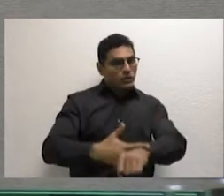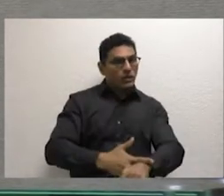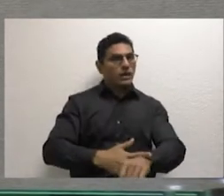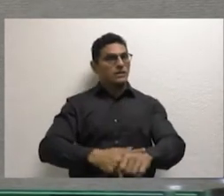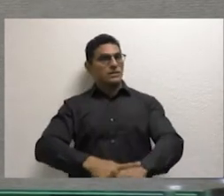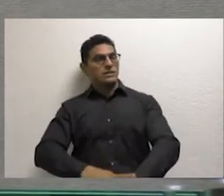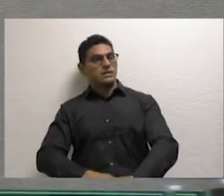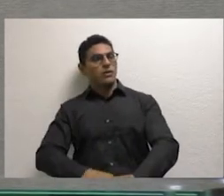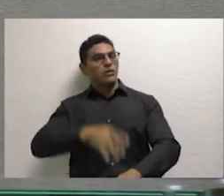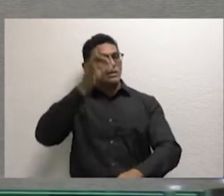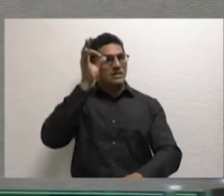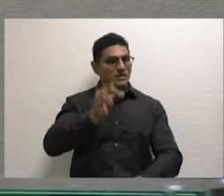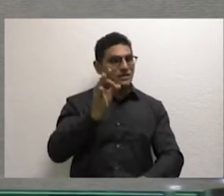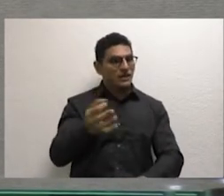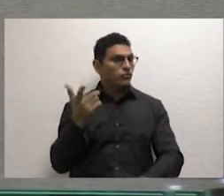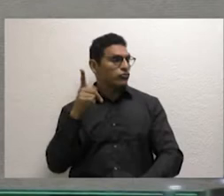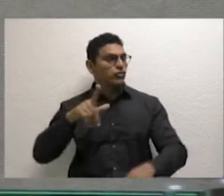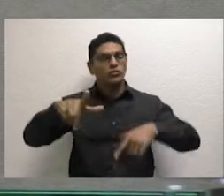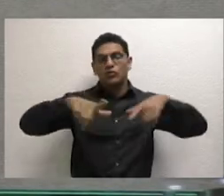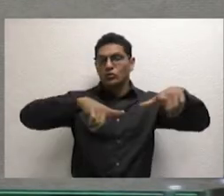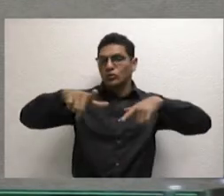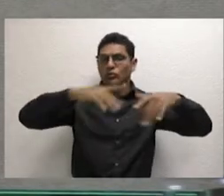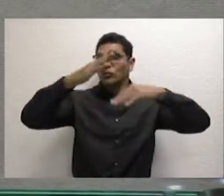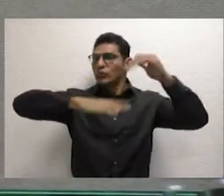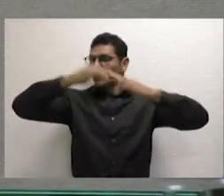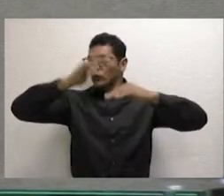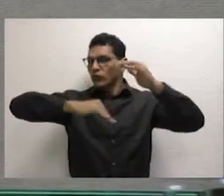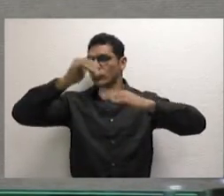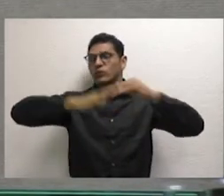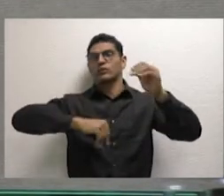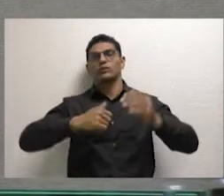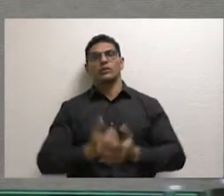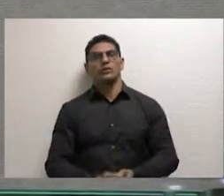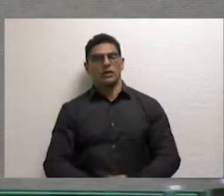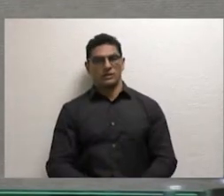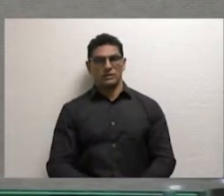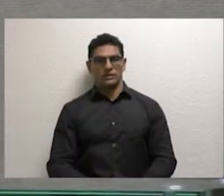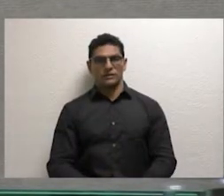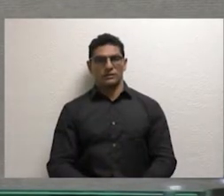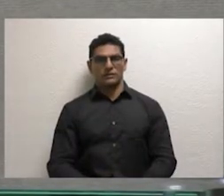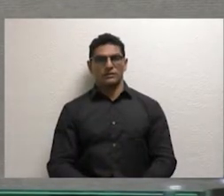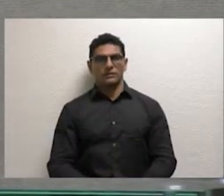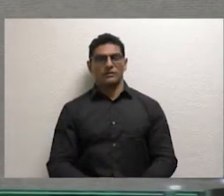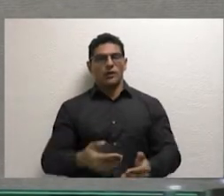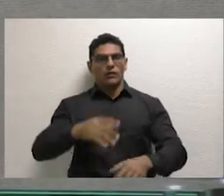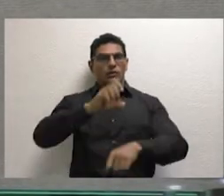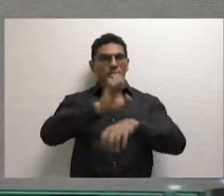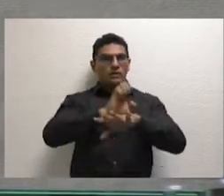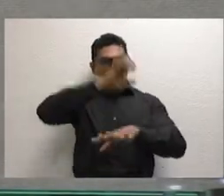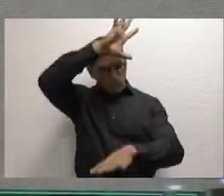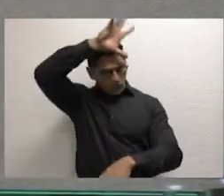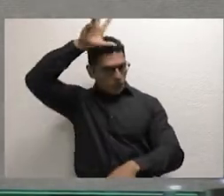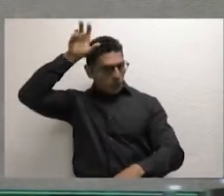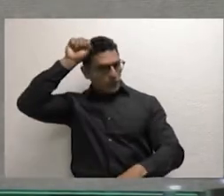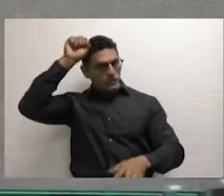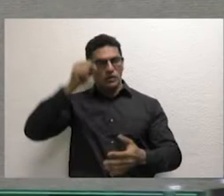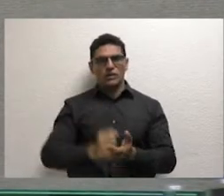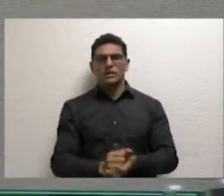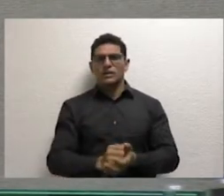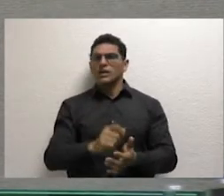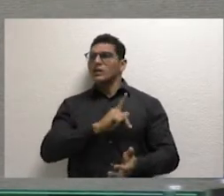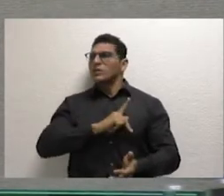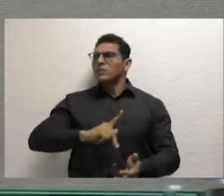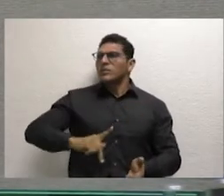dê condições de trabalho para todos que compõem a educação no estado do Amazonas senhor presidente